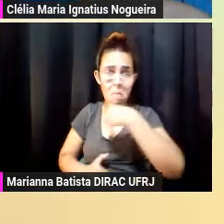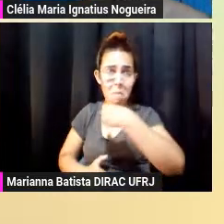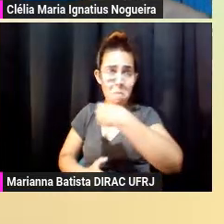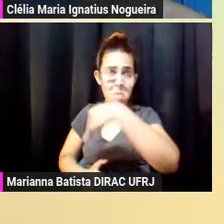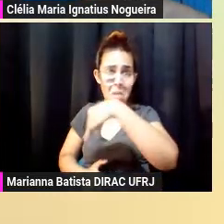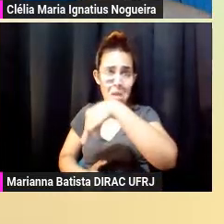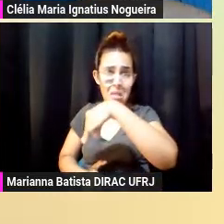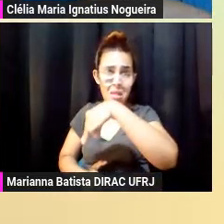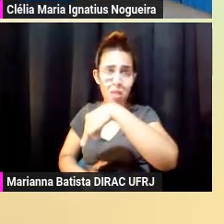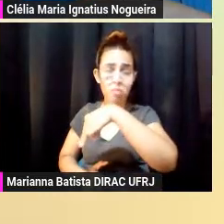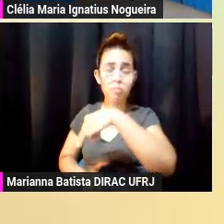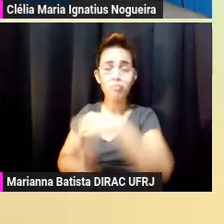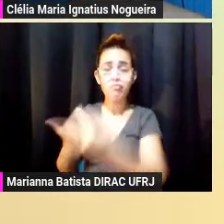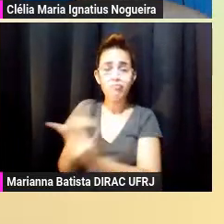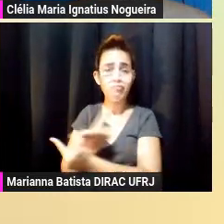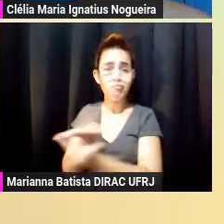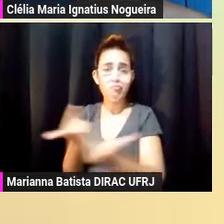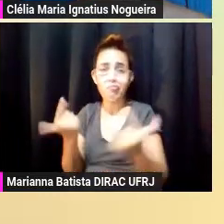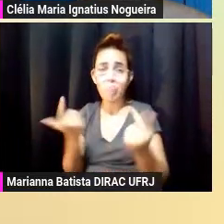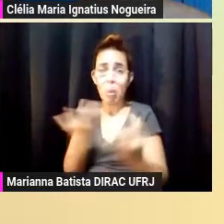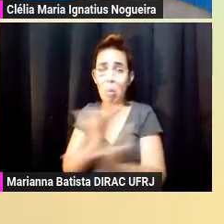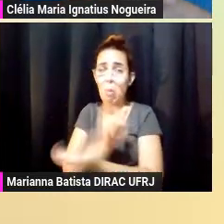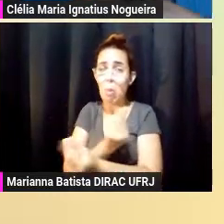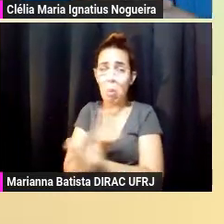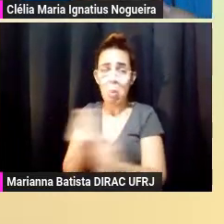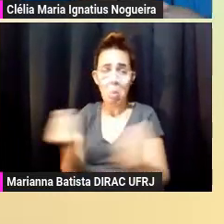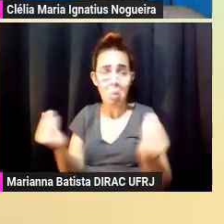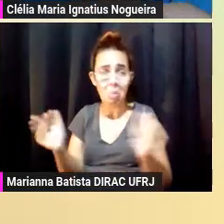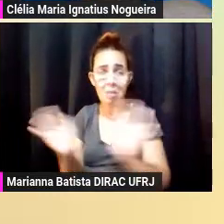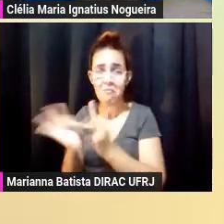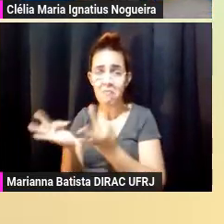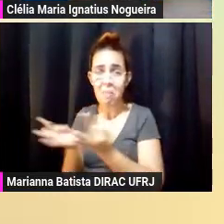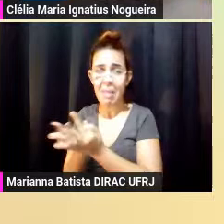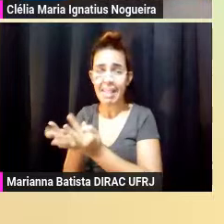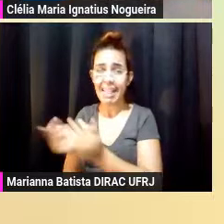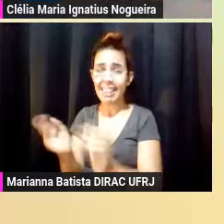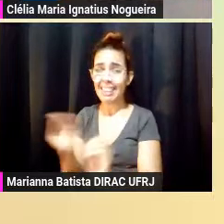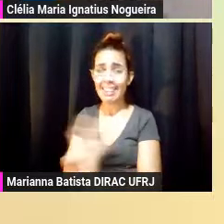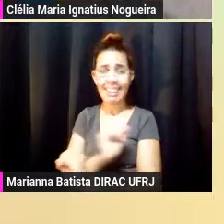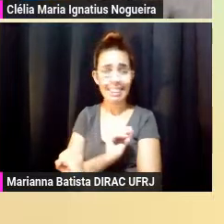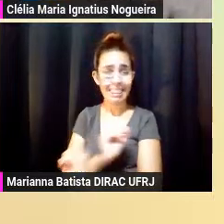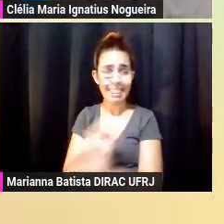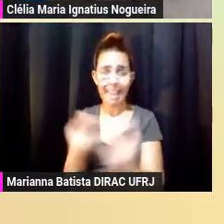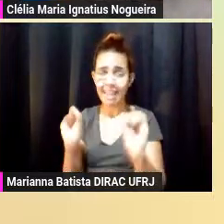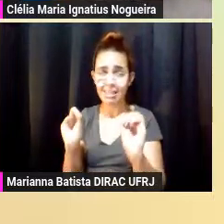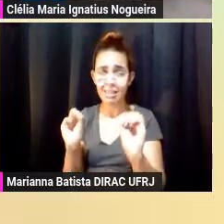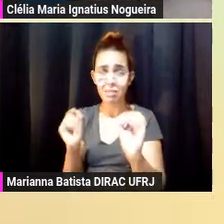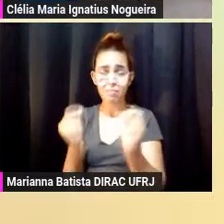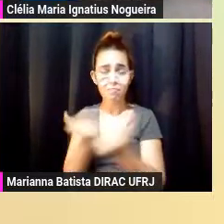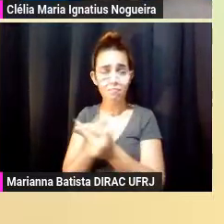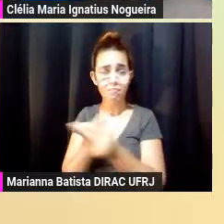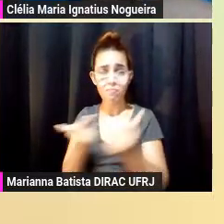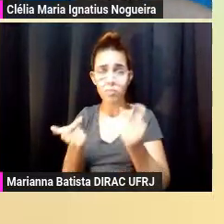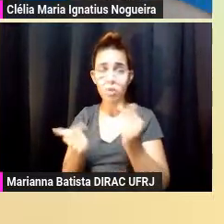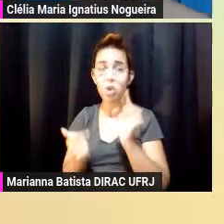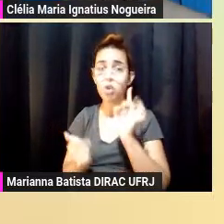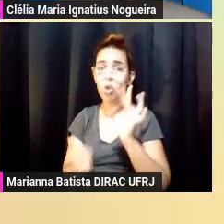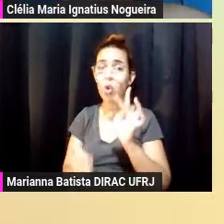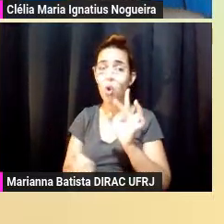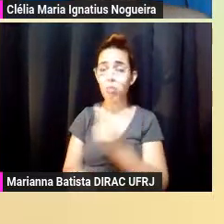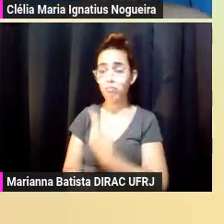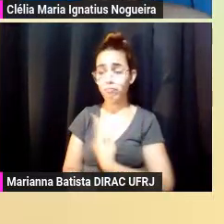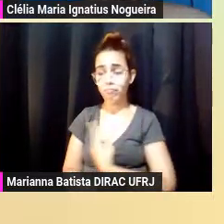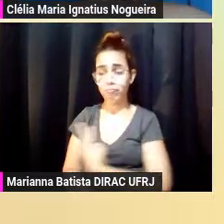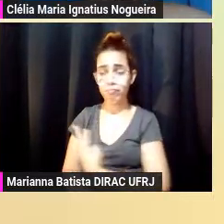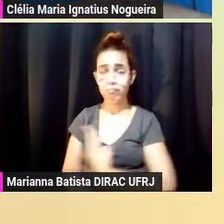sogra, éramos João e eu e o João, né? E trabalhando direto, e tinha que trabalhar.